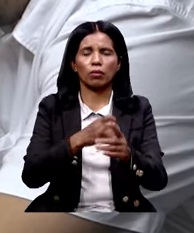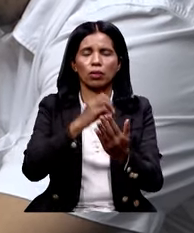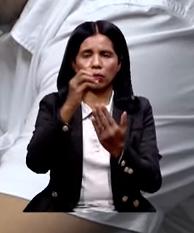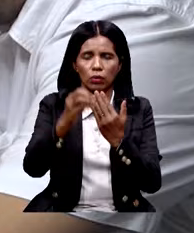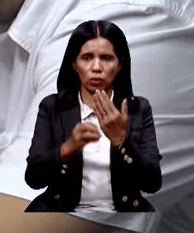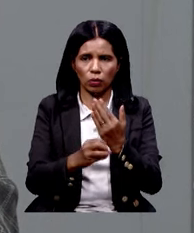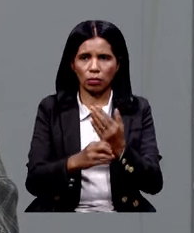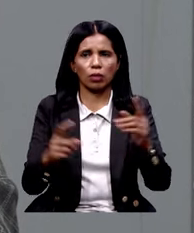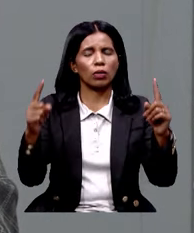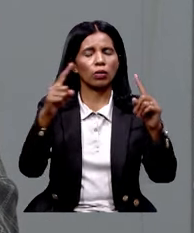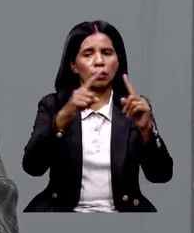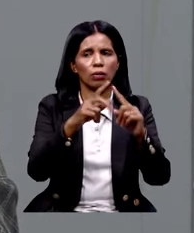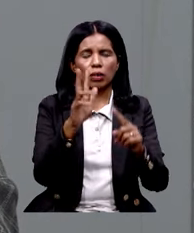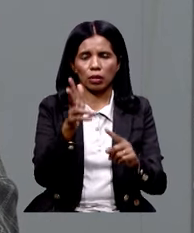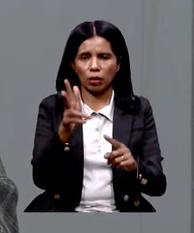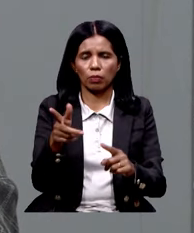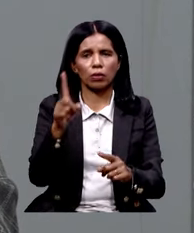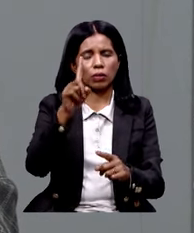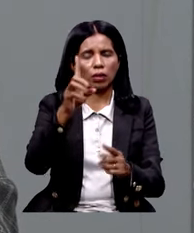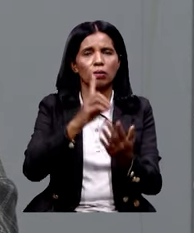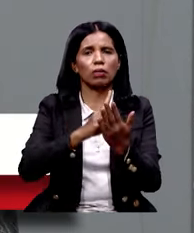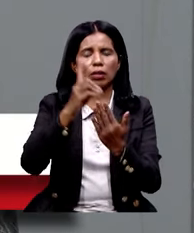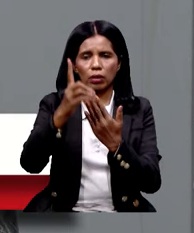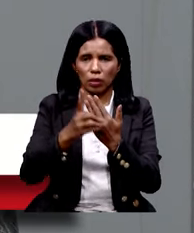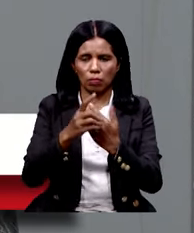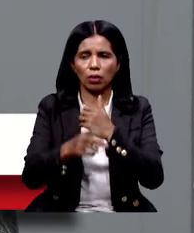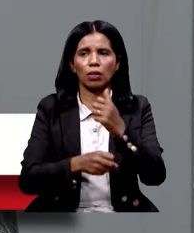até 31 de dezembro de